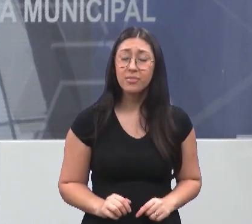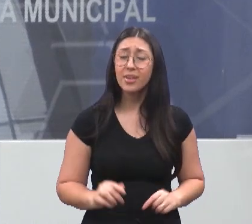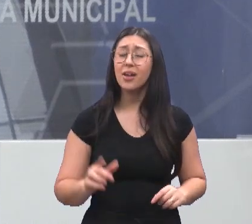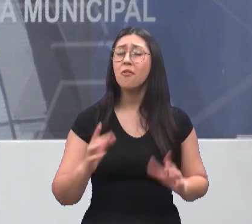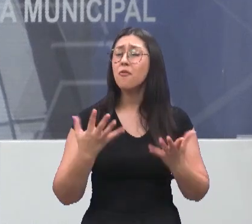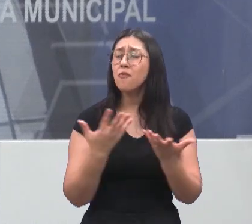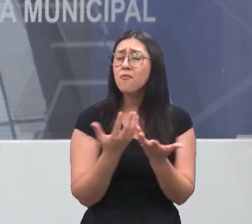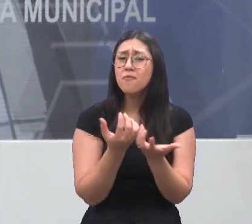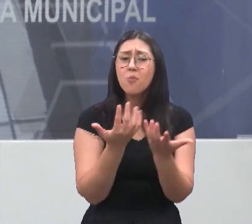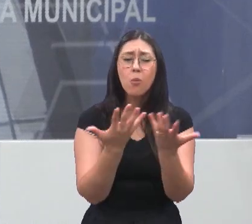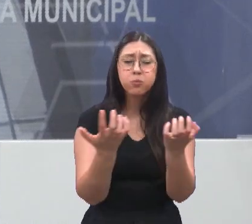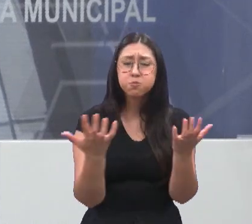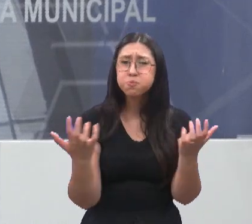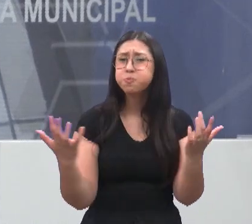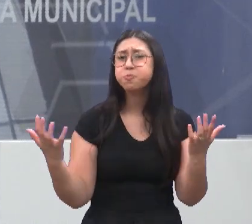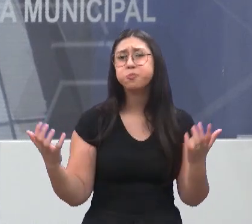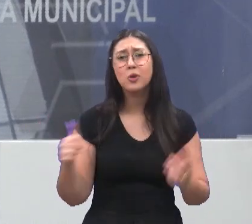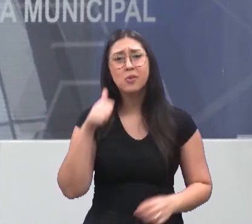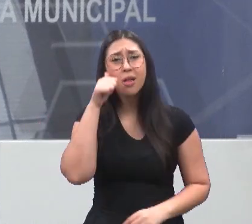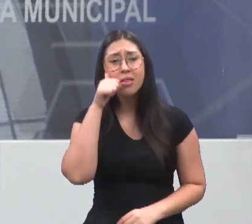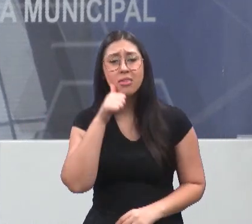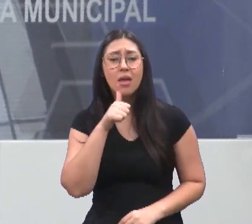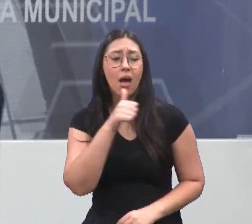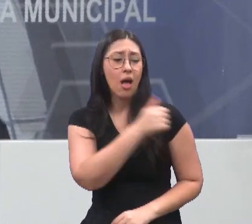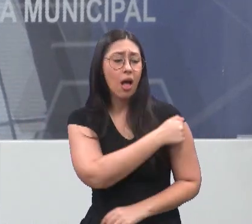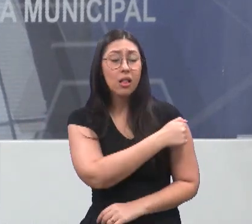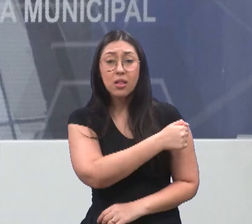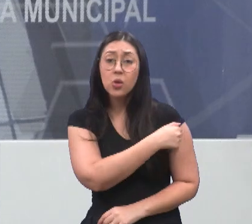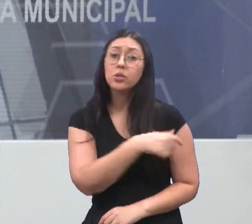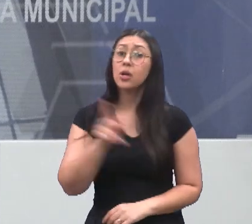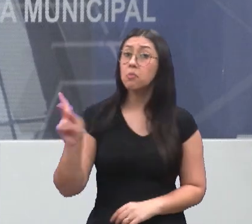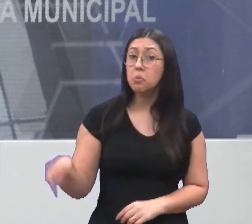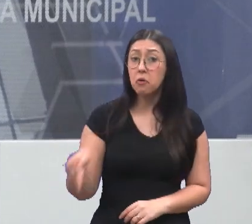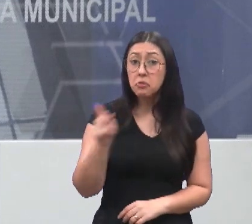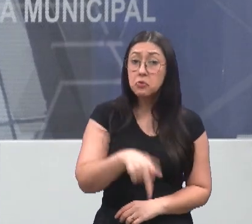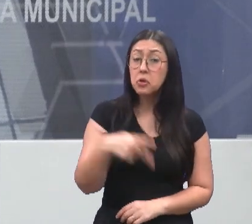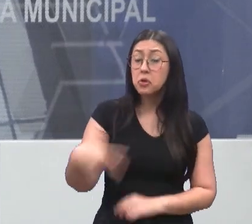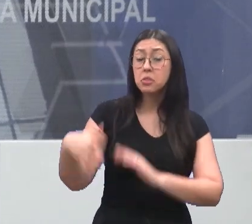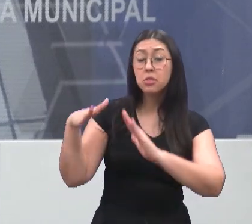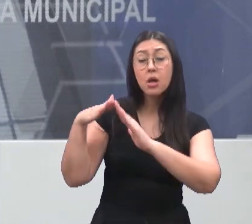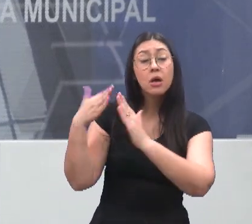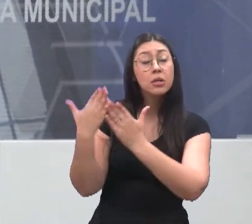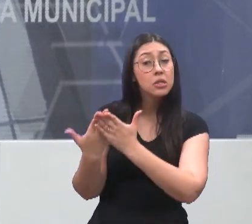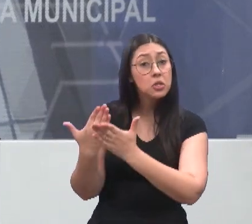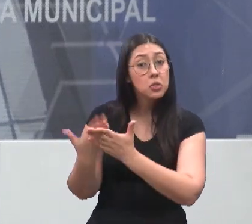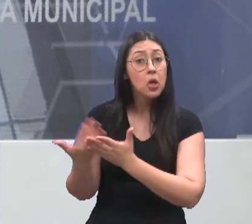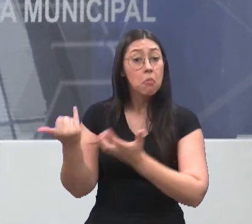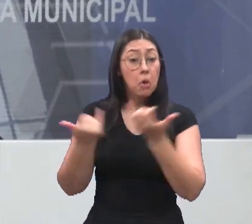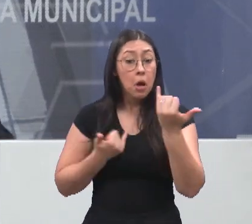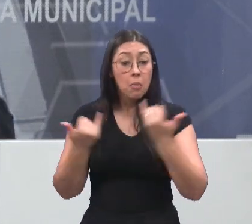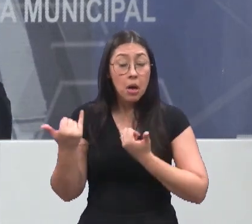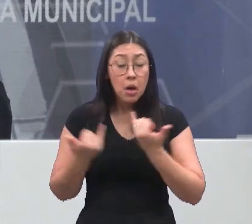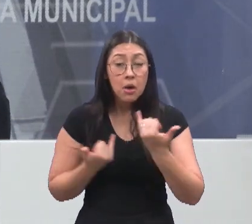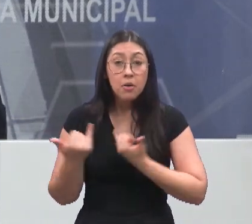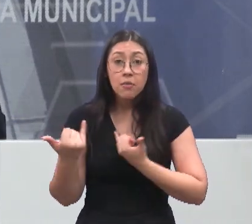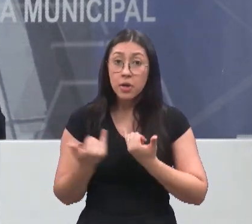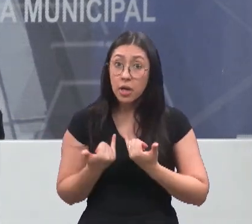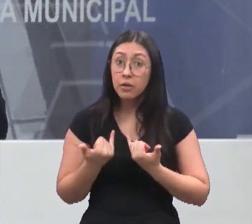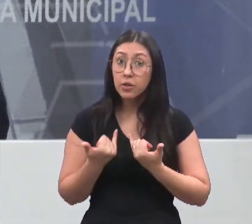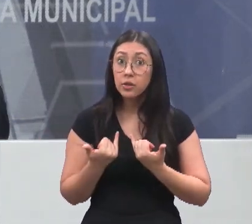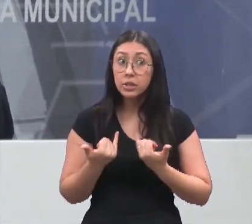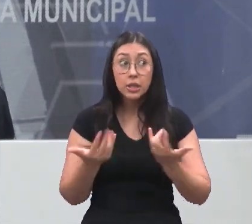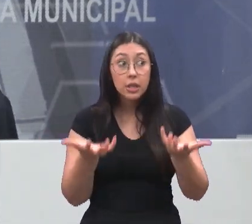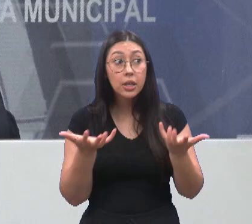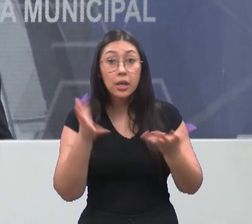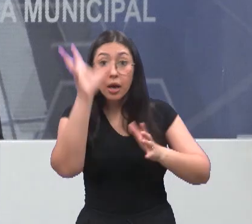que eram professoras de escolas públicas de São José dos Campos. E elas me falavam que elas estavam ali para aprender